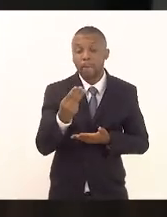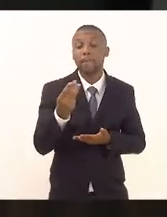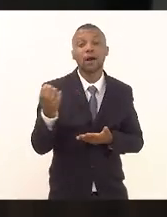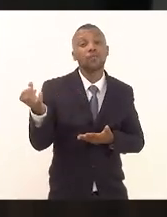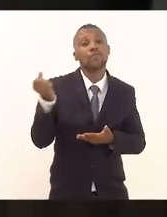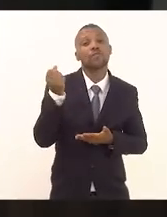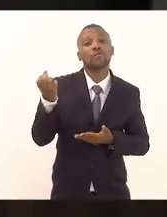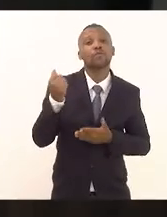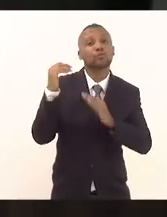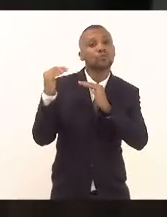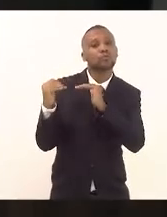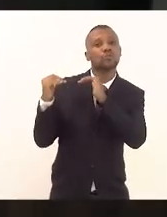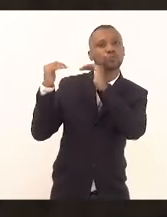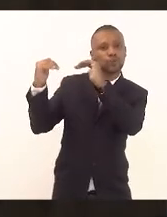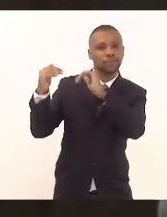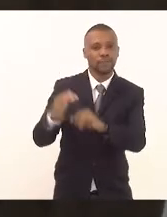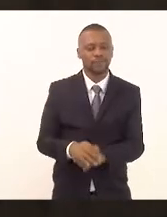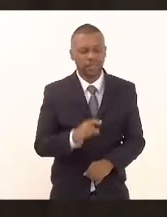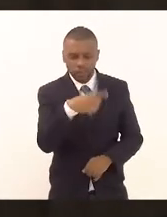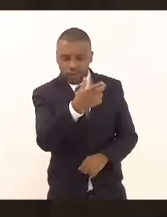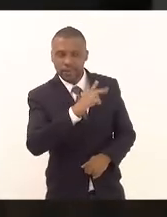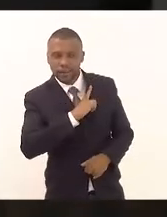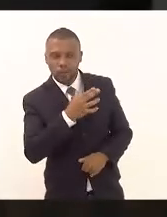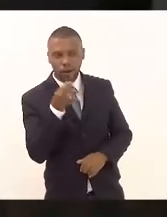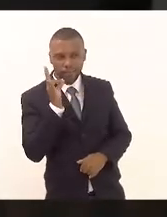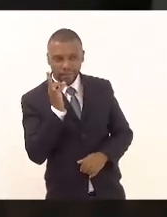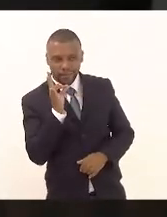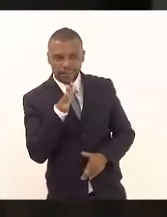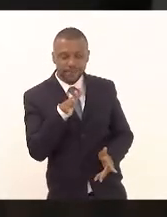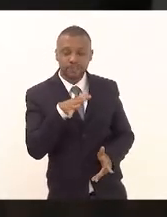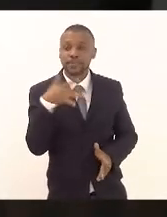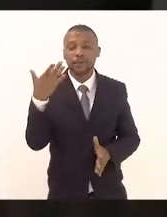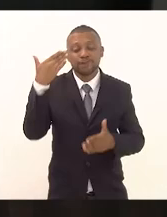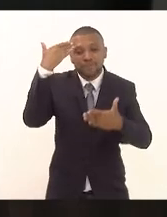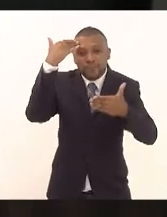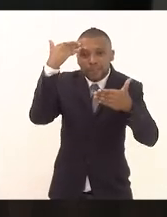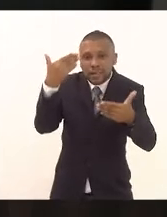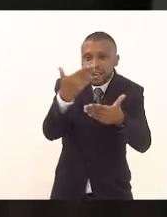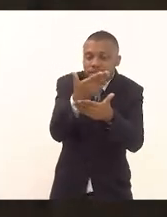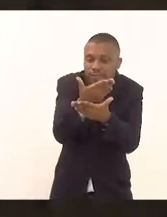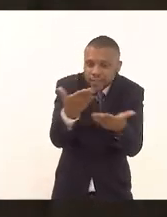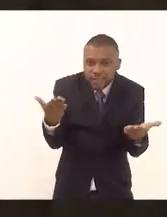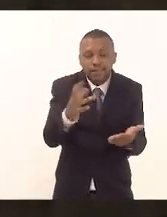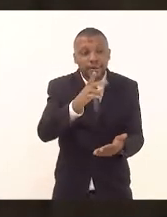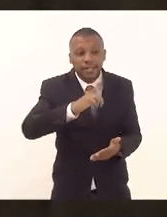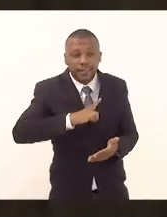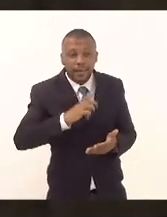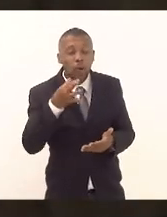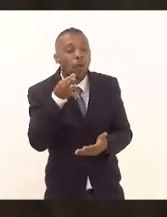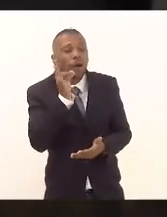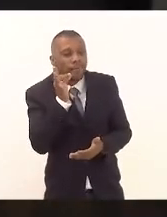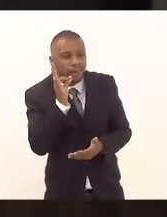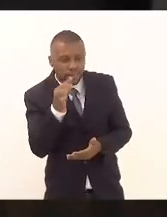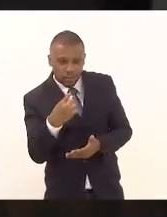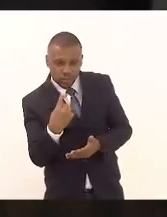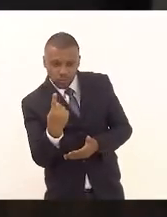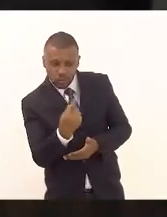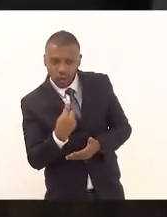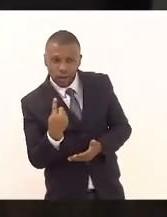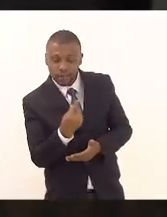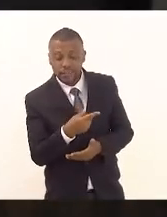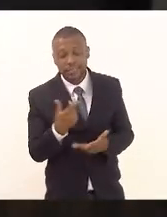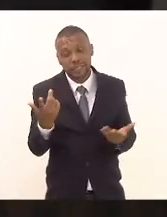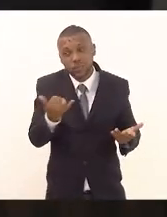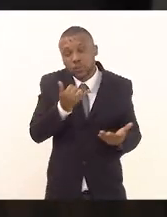Soberano. Tá bom, você vai depois dar um cafezinho. Desde já agradeço a todos que comparecerem a esse ato. Vai ter um cafezinho para a gente? Vai, né? Não